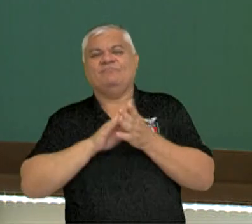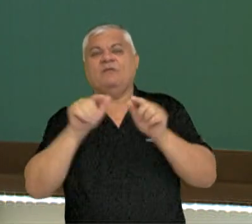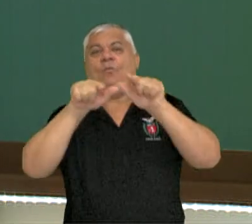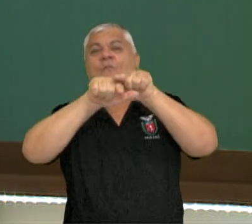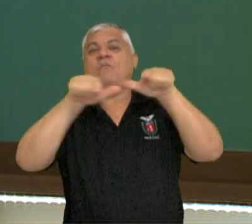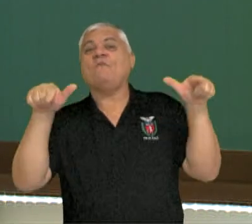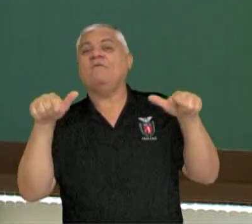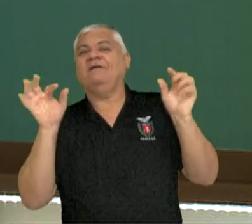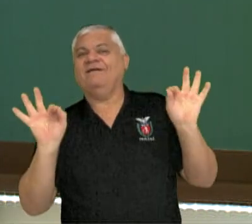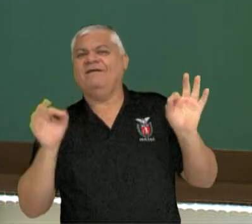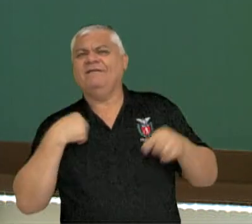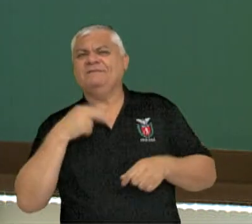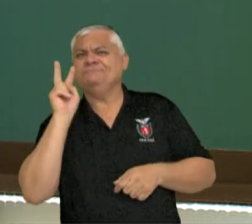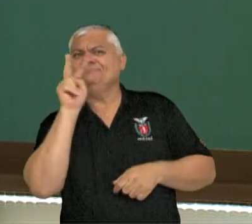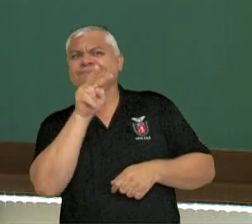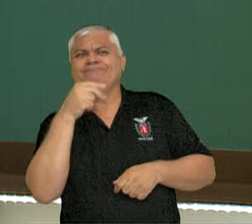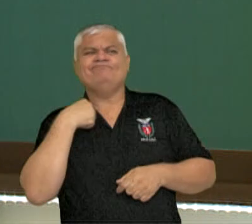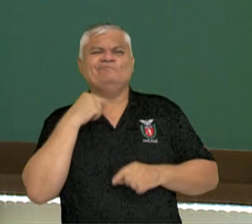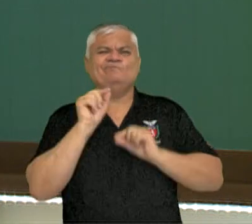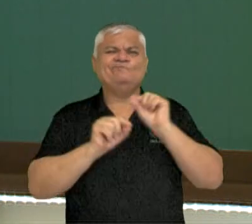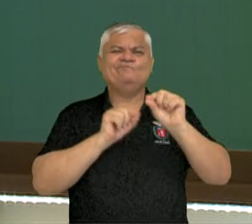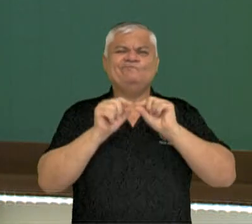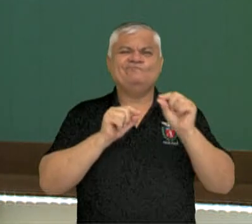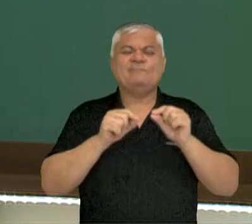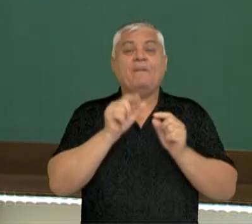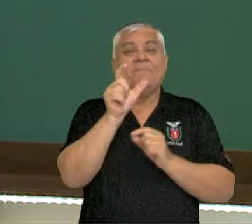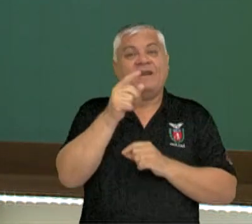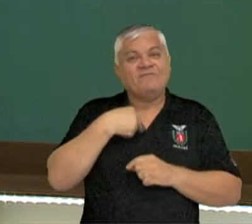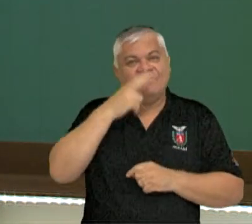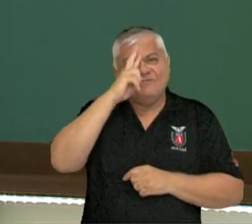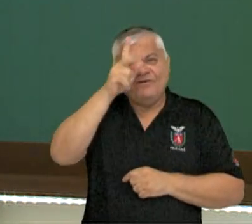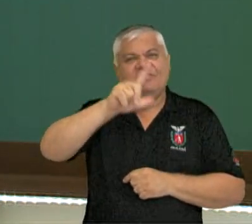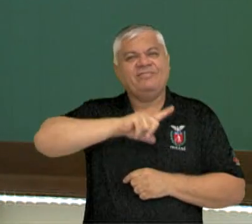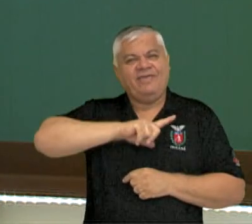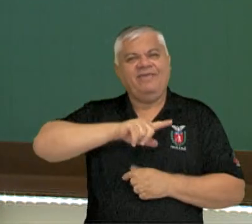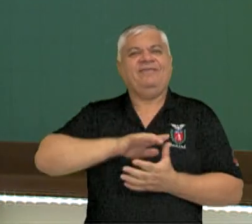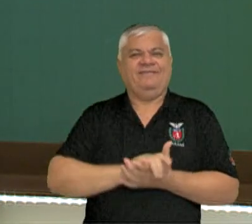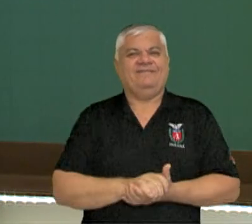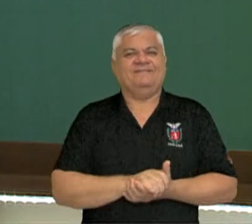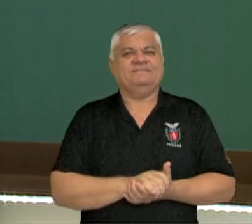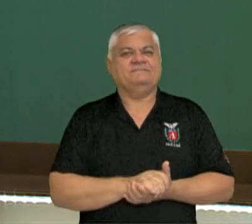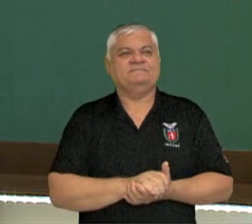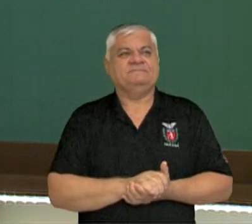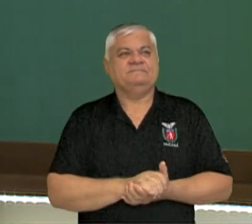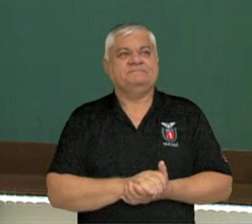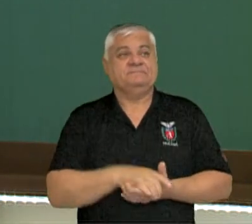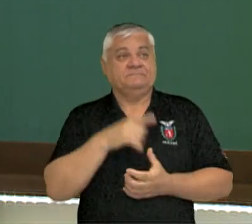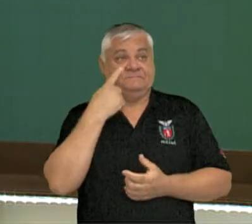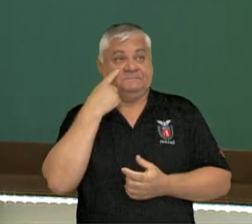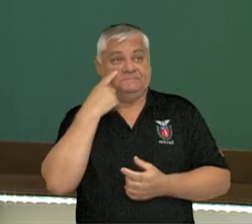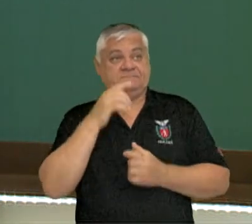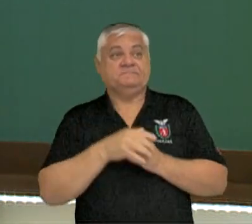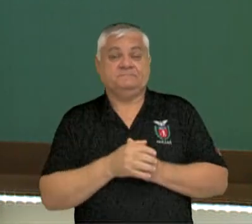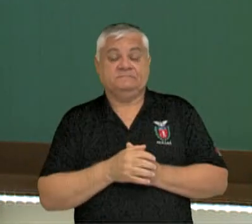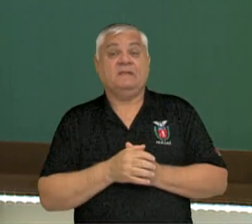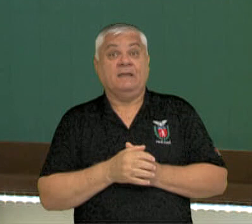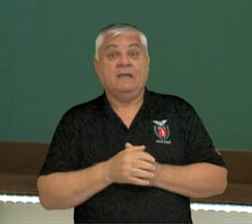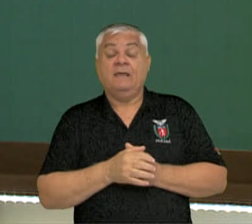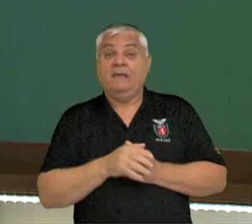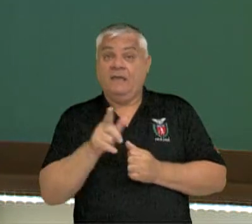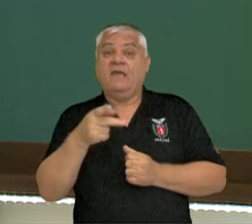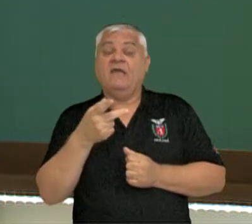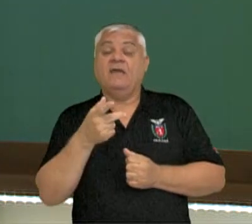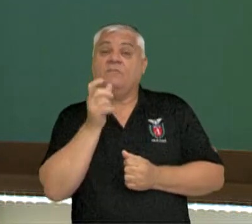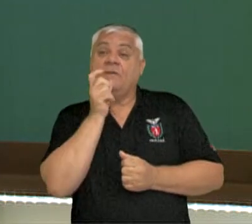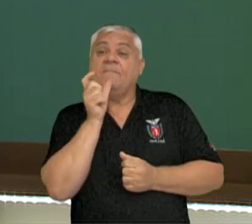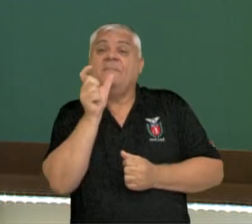sempre uma sílaba tônica, uma sílaba que é mais forte naquela palavra. Então, olha lá, acento prosódico é um acento de